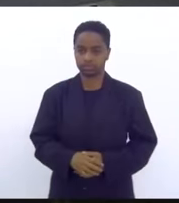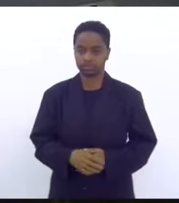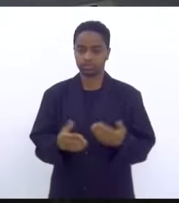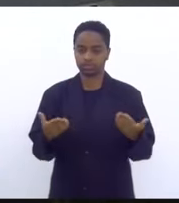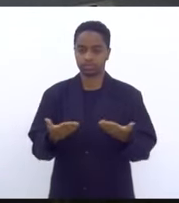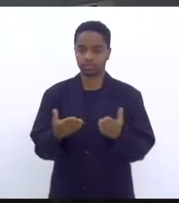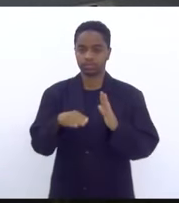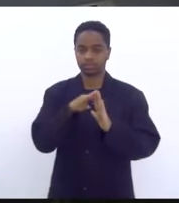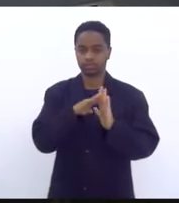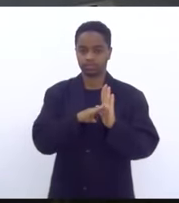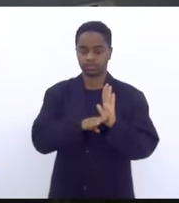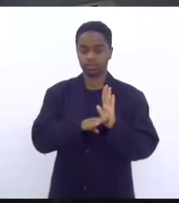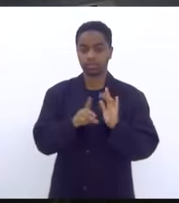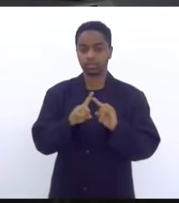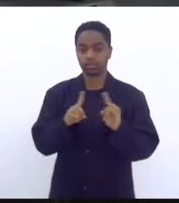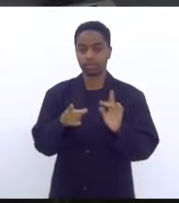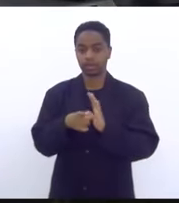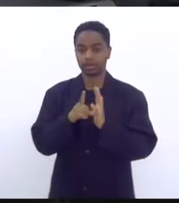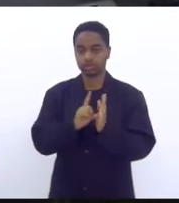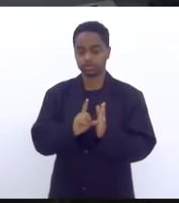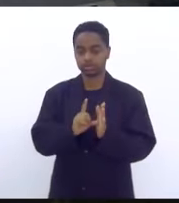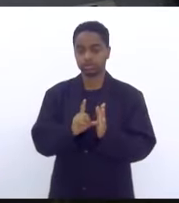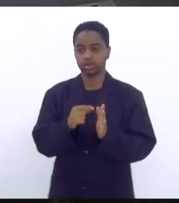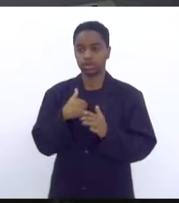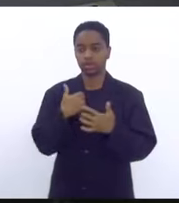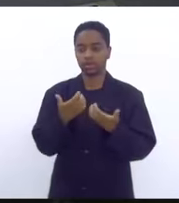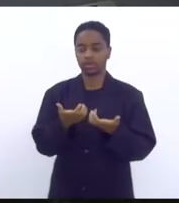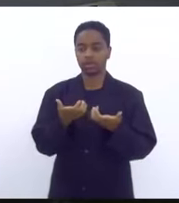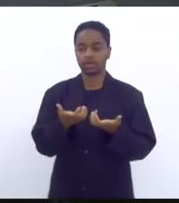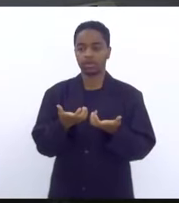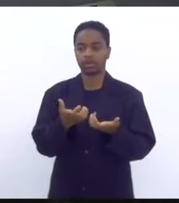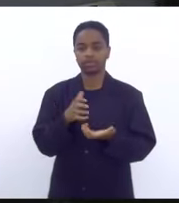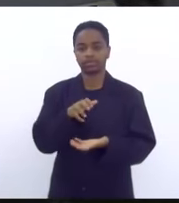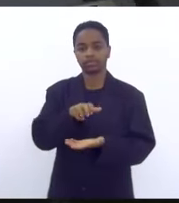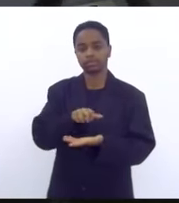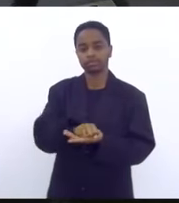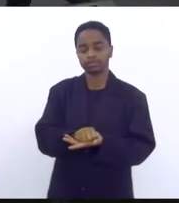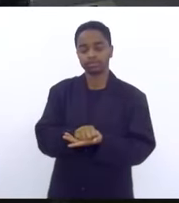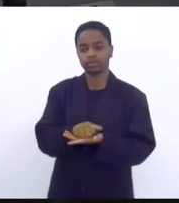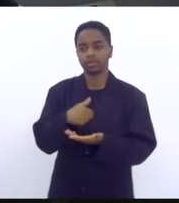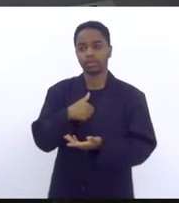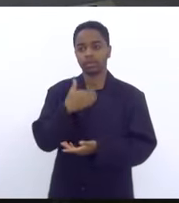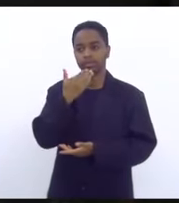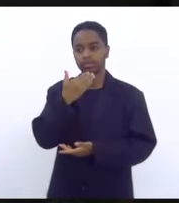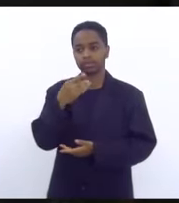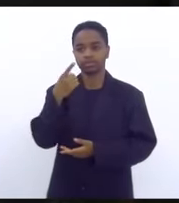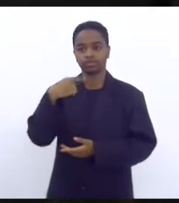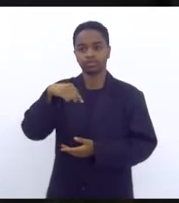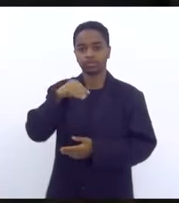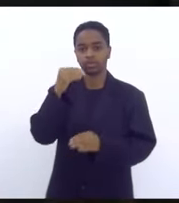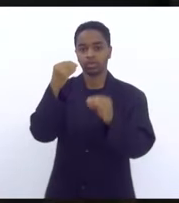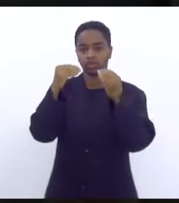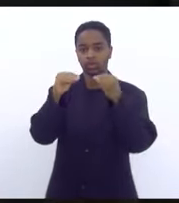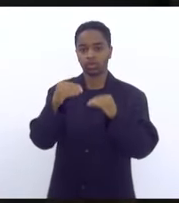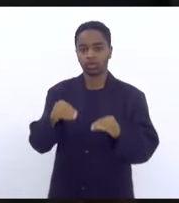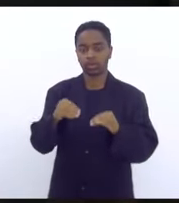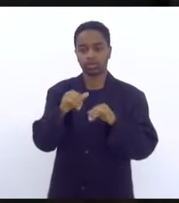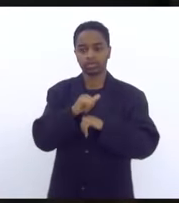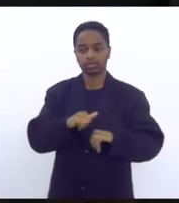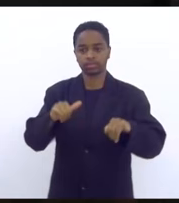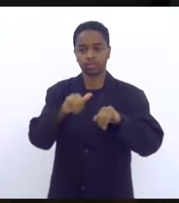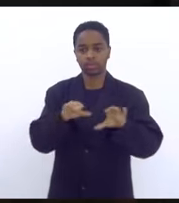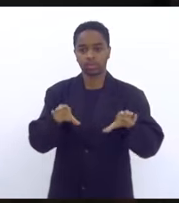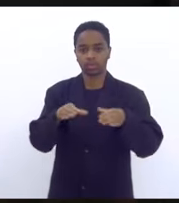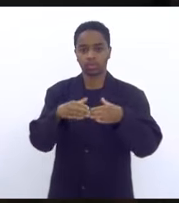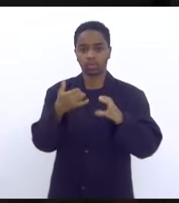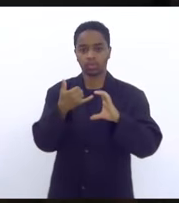Passa-se a ordem do dia, antes, porém, eu gostaria de registrar, eu pedi para colocar uma mensagem, a Aline vai colocar uma mensagem no grupo